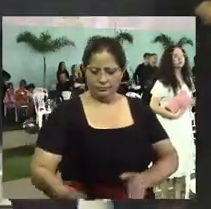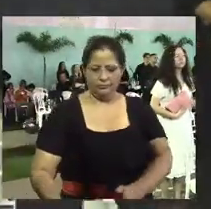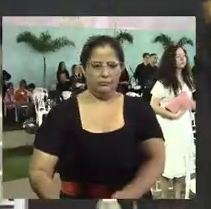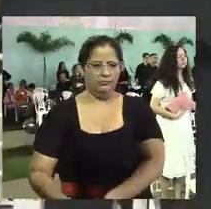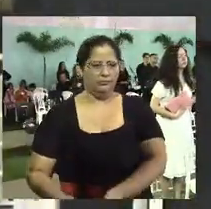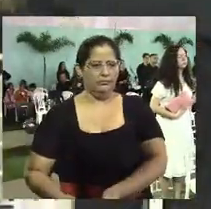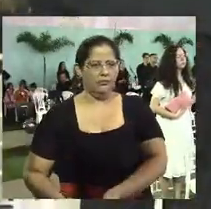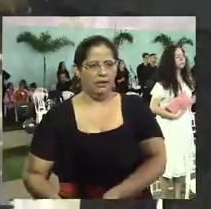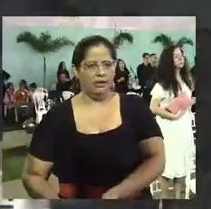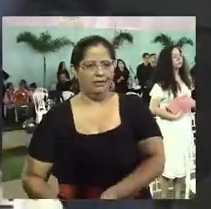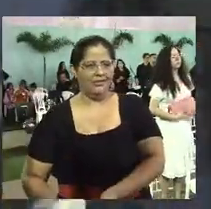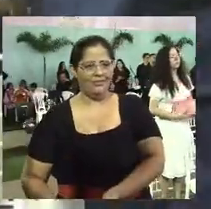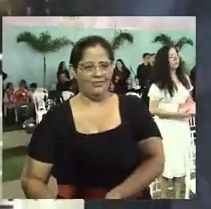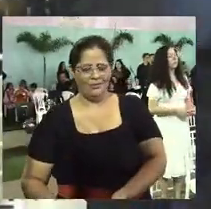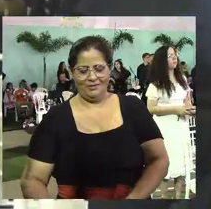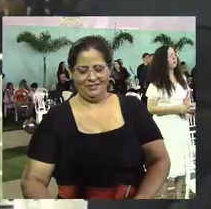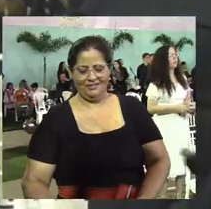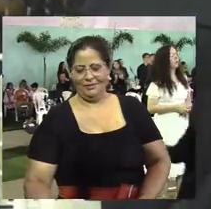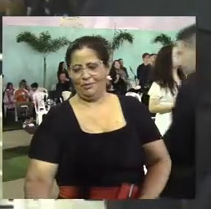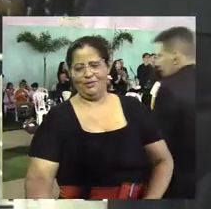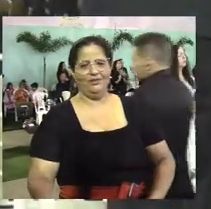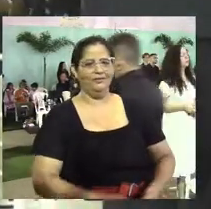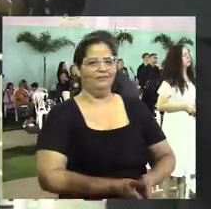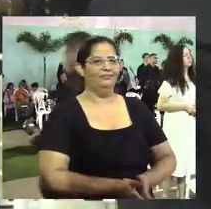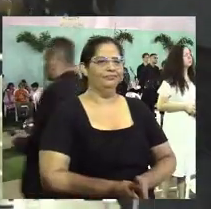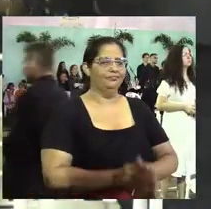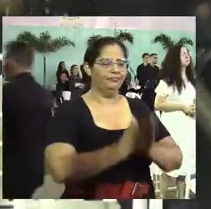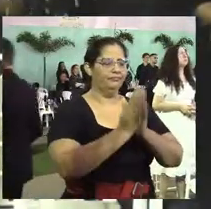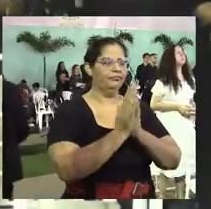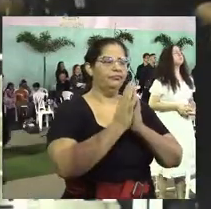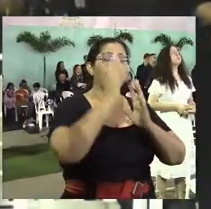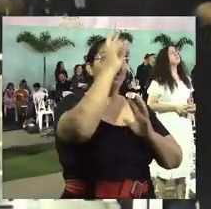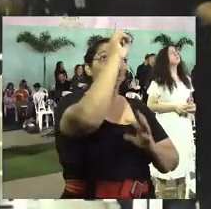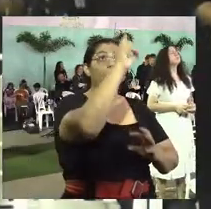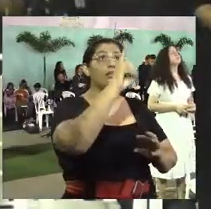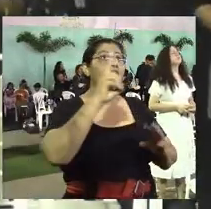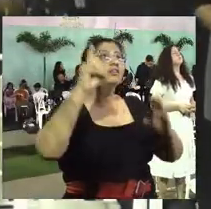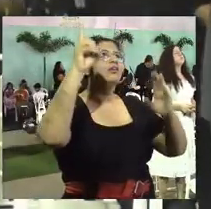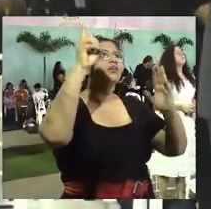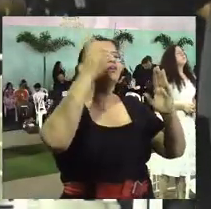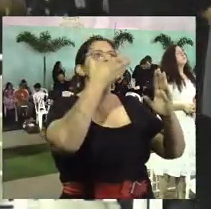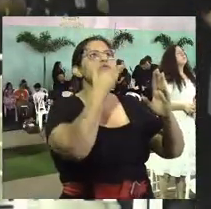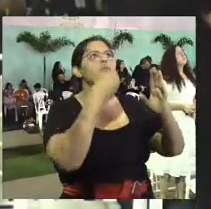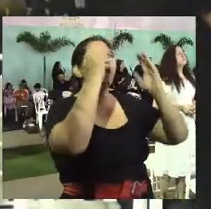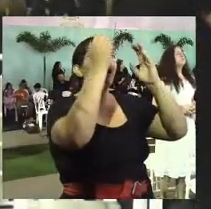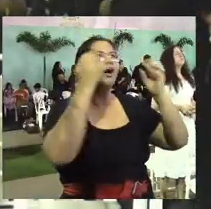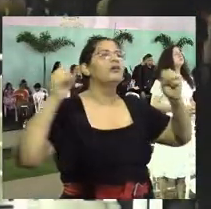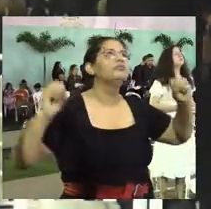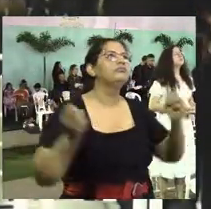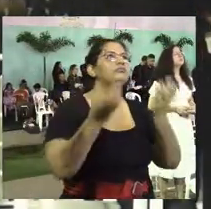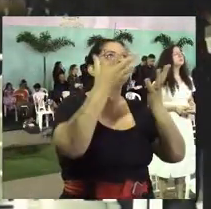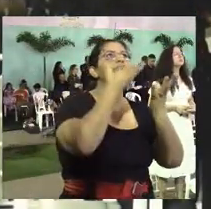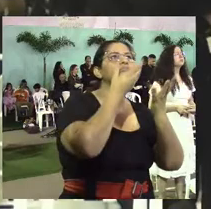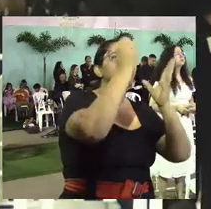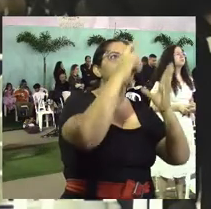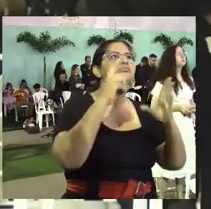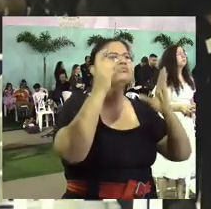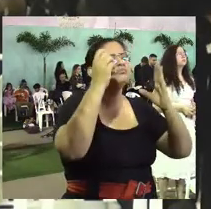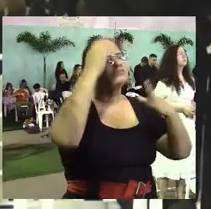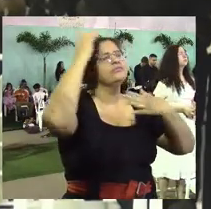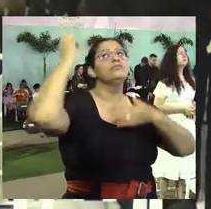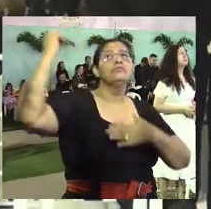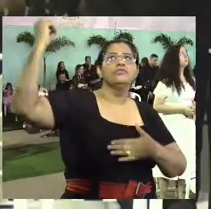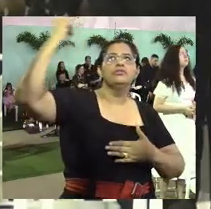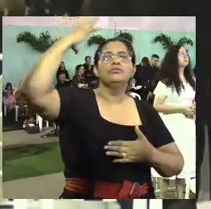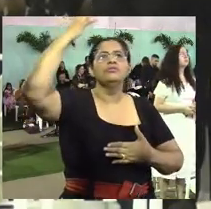seja o teu nome Senhor Aleluia Oramos soberano Deus eterno e maravilhoso pai Deus te